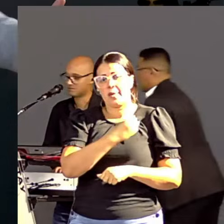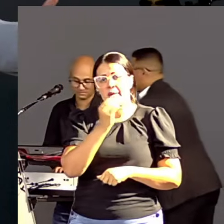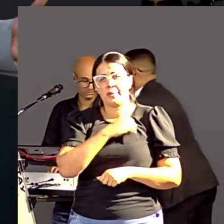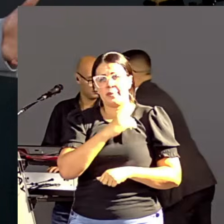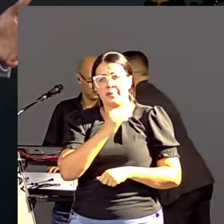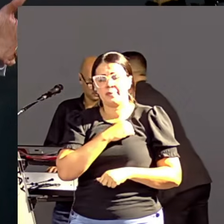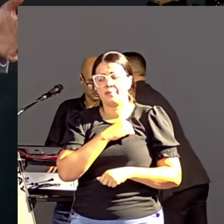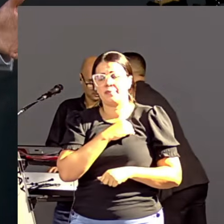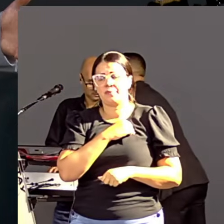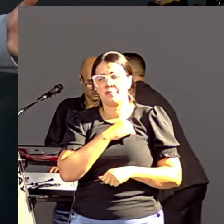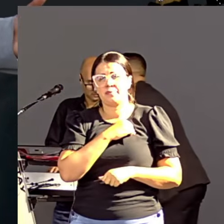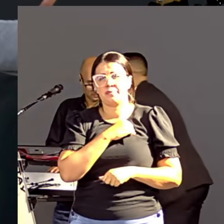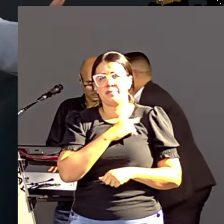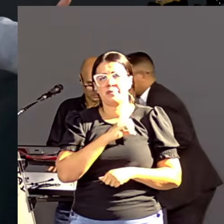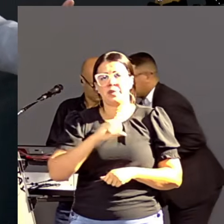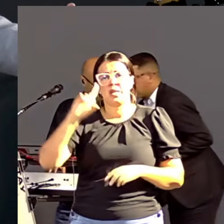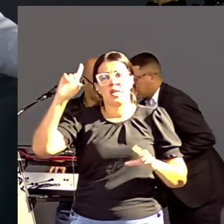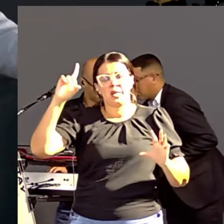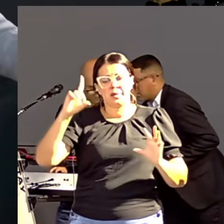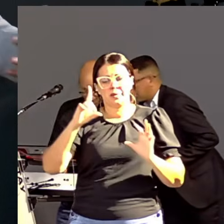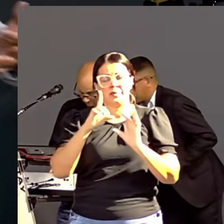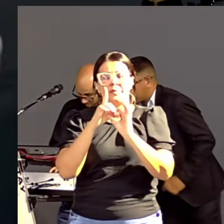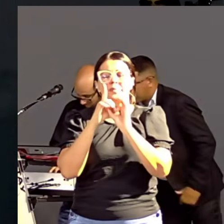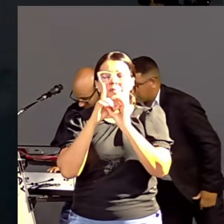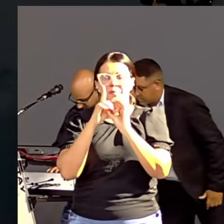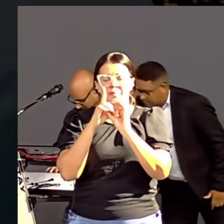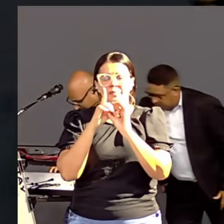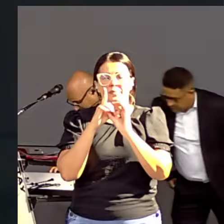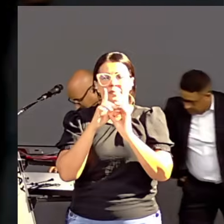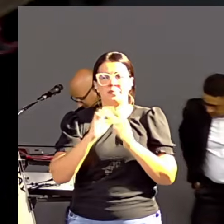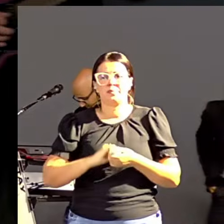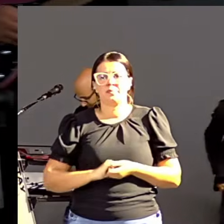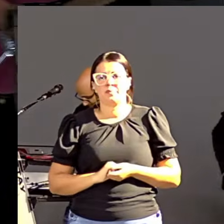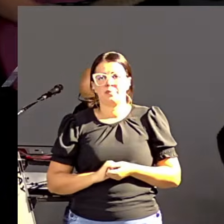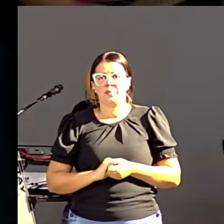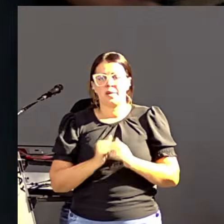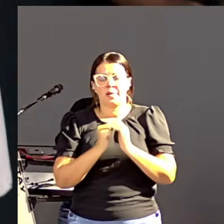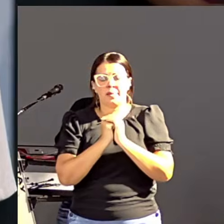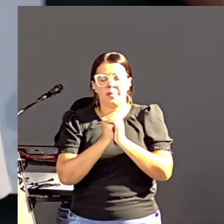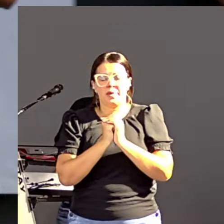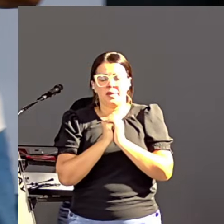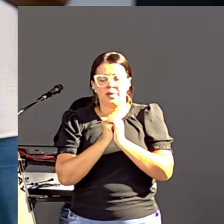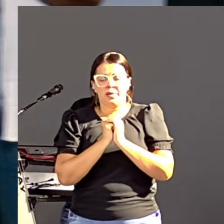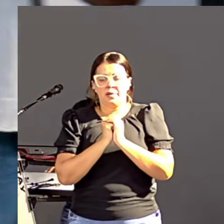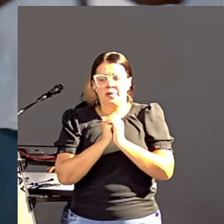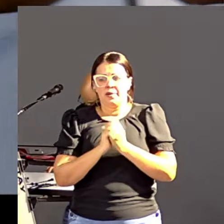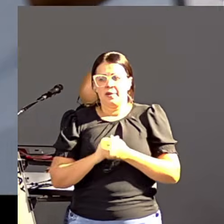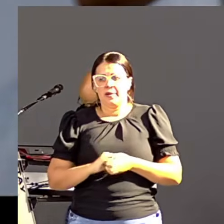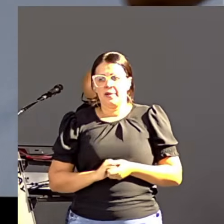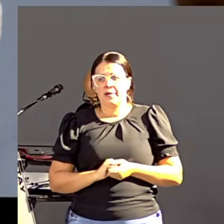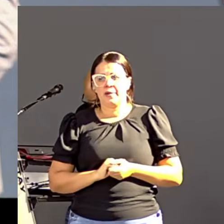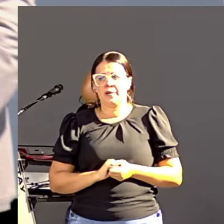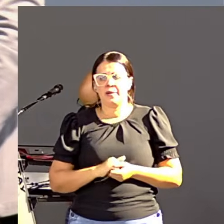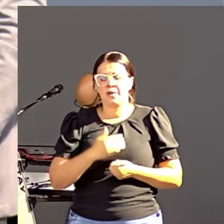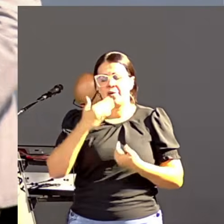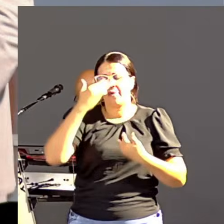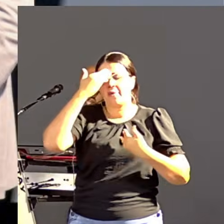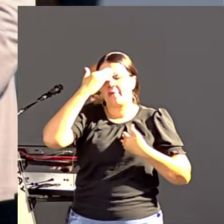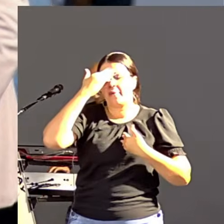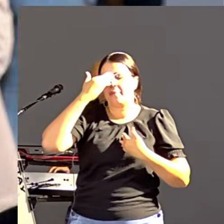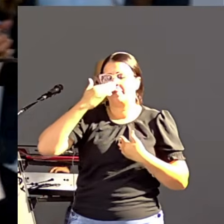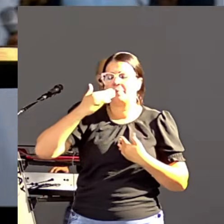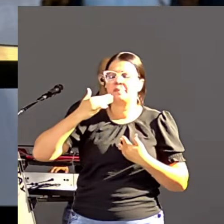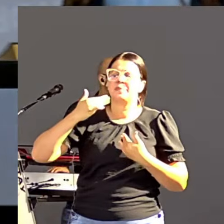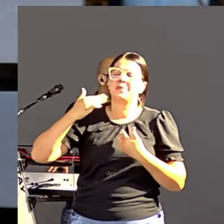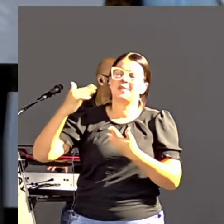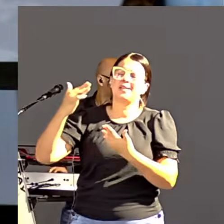Se reconcilie com o Senhor. Amém. Amém. Obrigado, meu Deus,